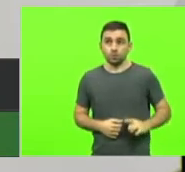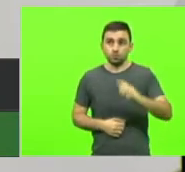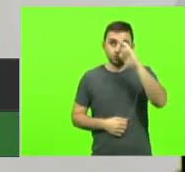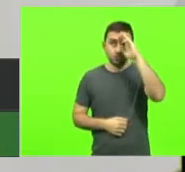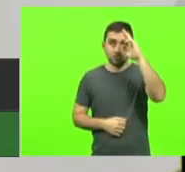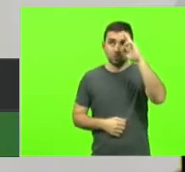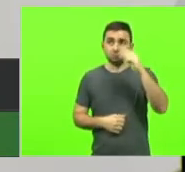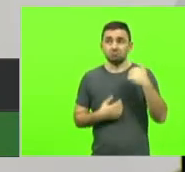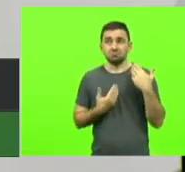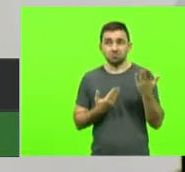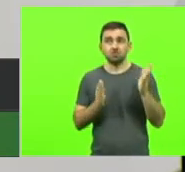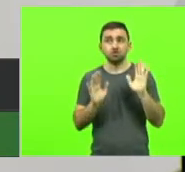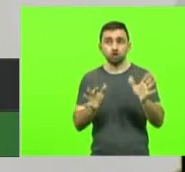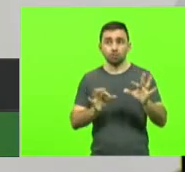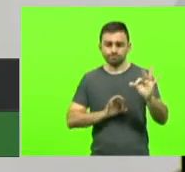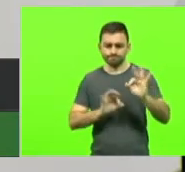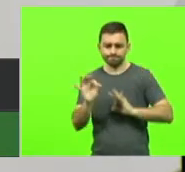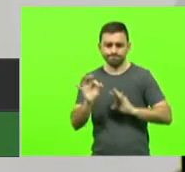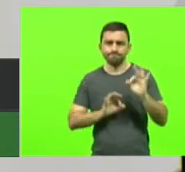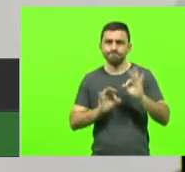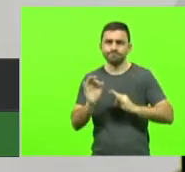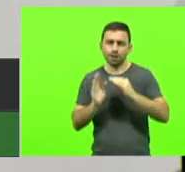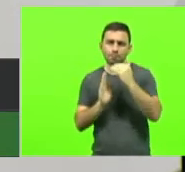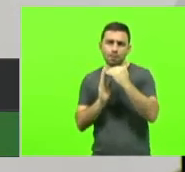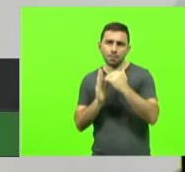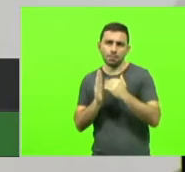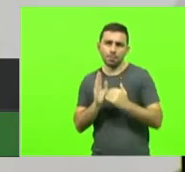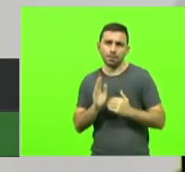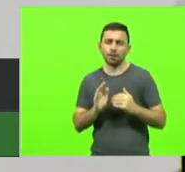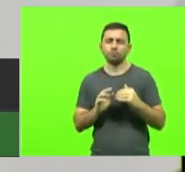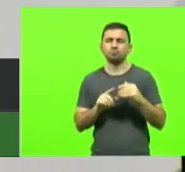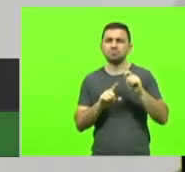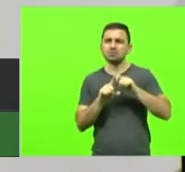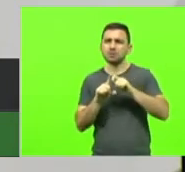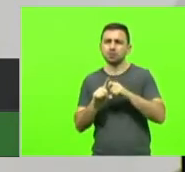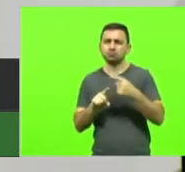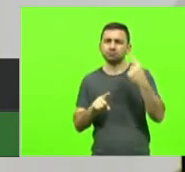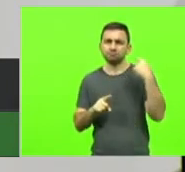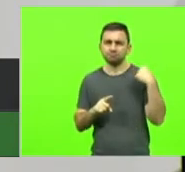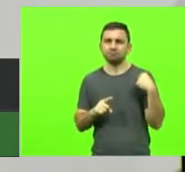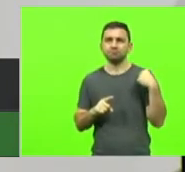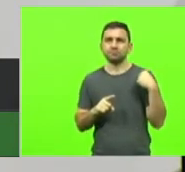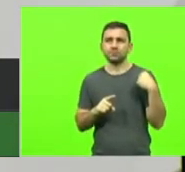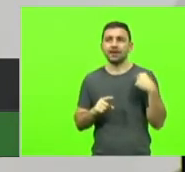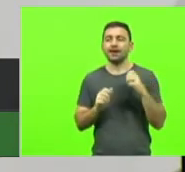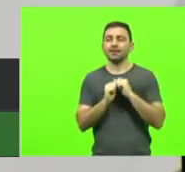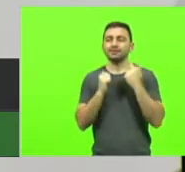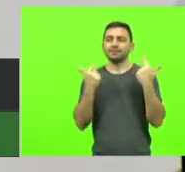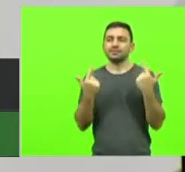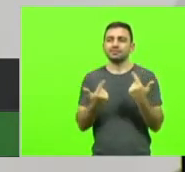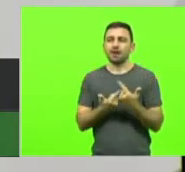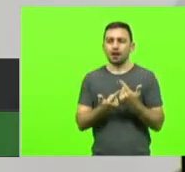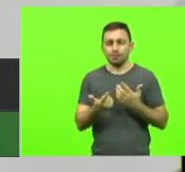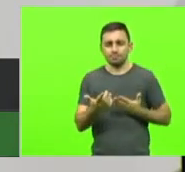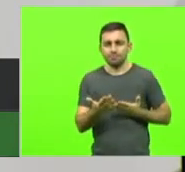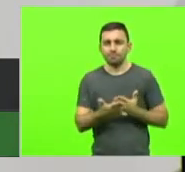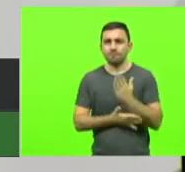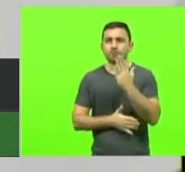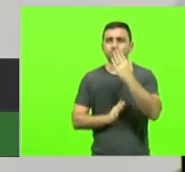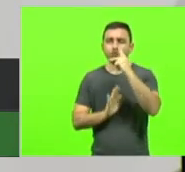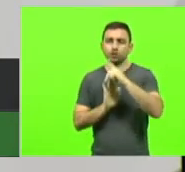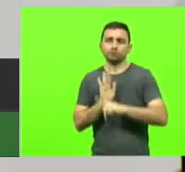já traçou esse plano há alguns meses atrás, e a Assembleia aprovou aqui o